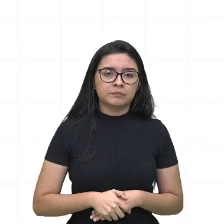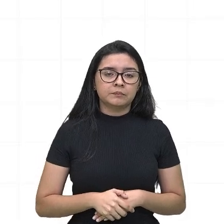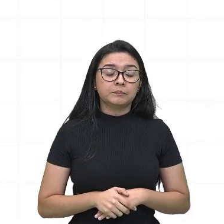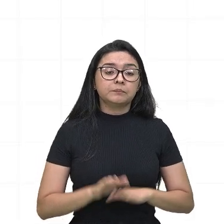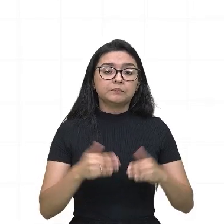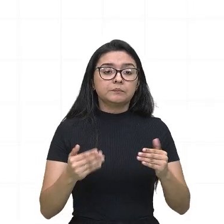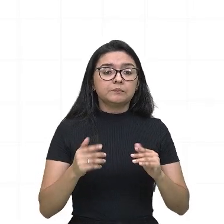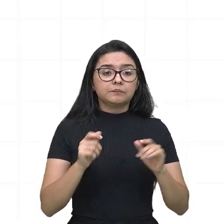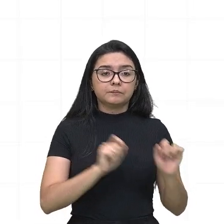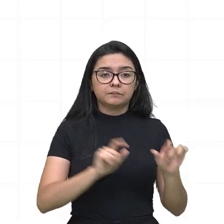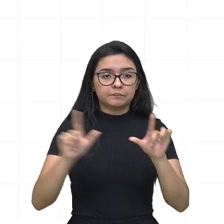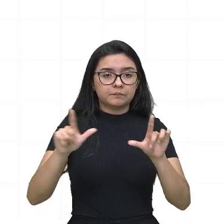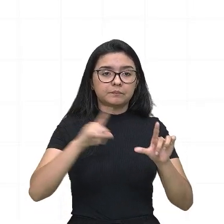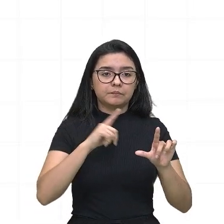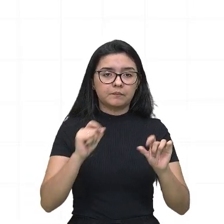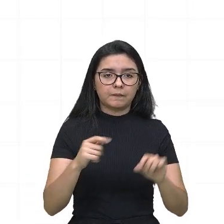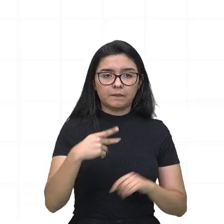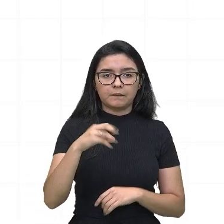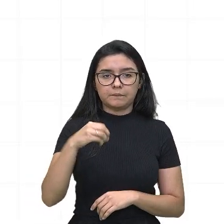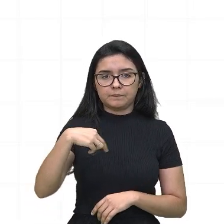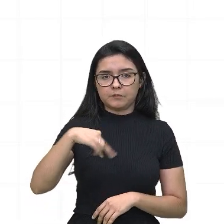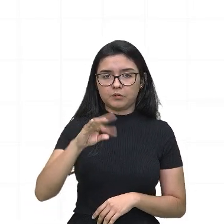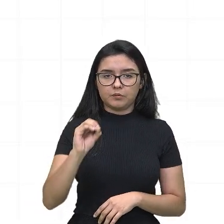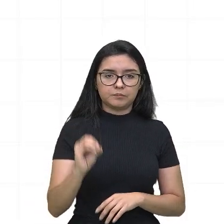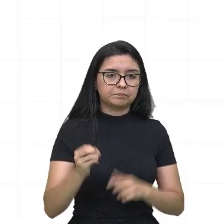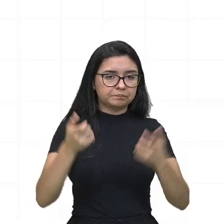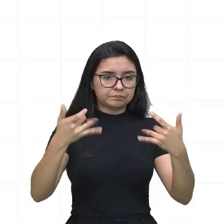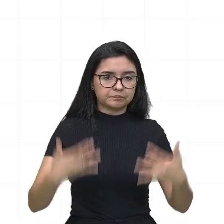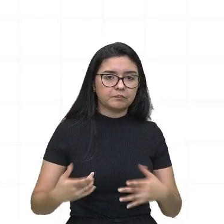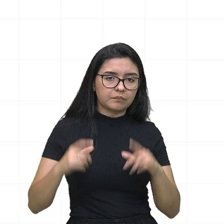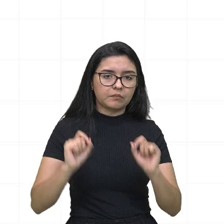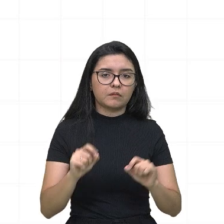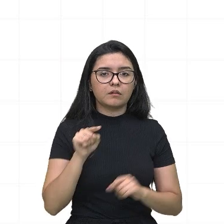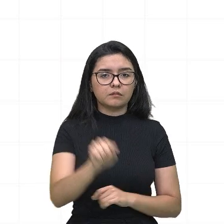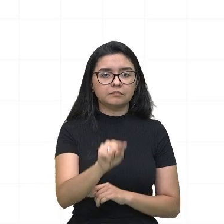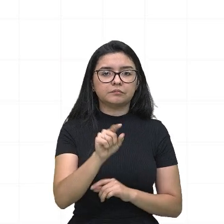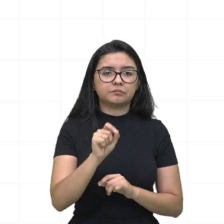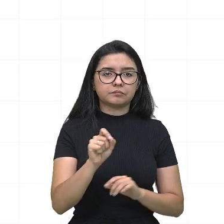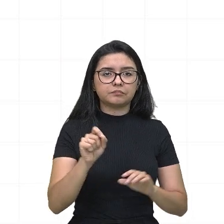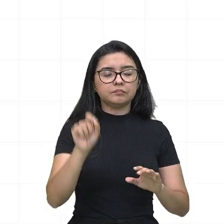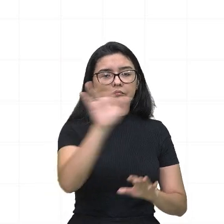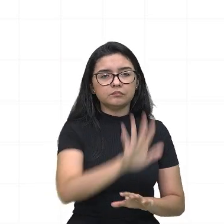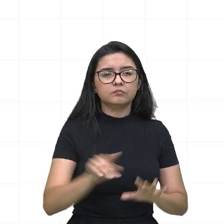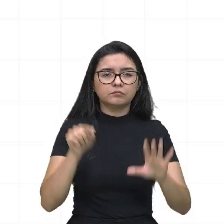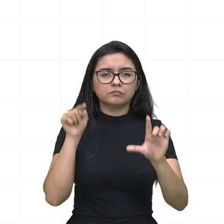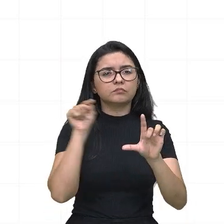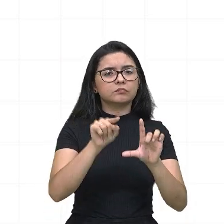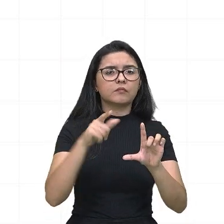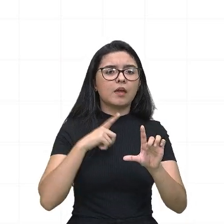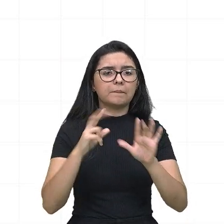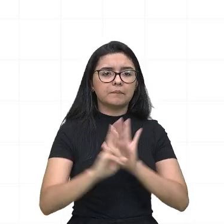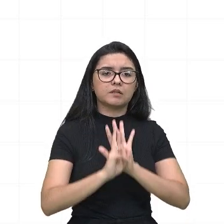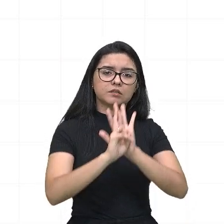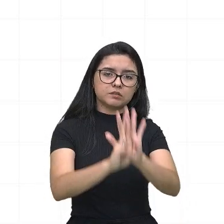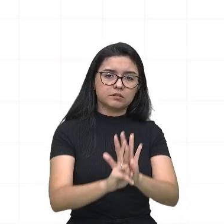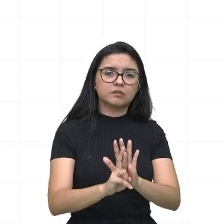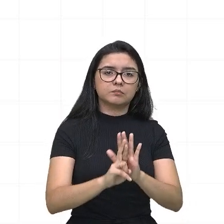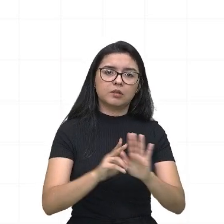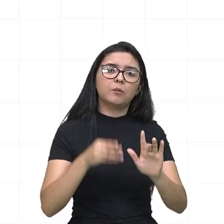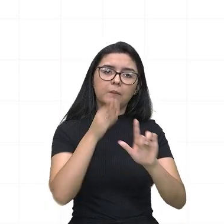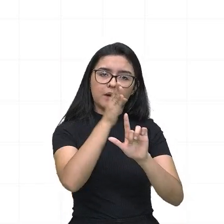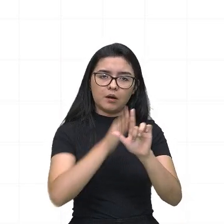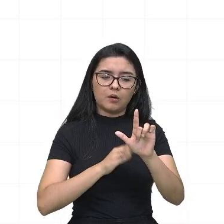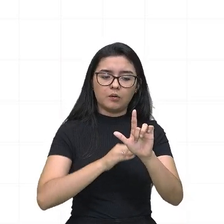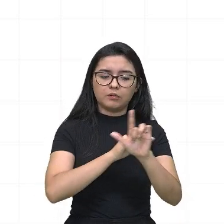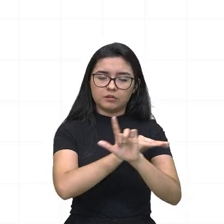próxima cartela. Um ponto é descrito como uma posição no espaço e é representado por um par ordenado